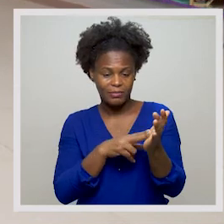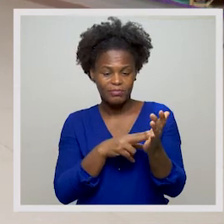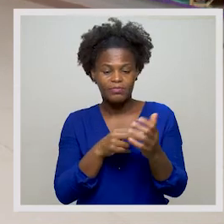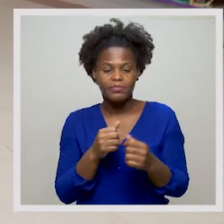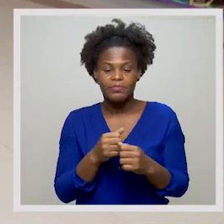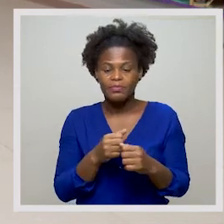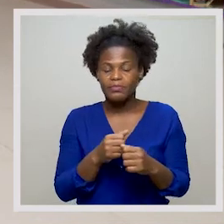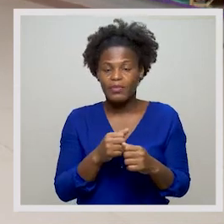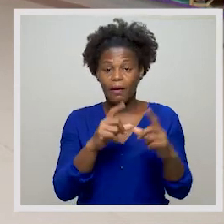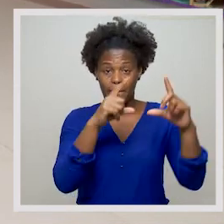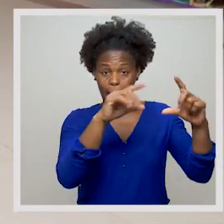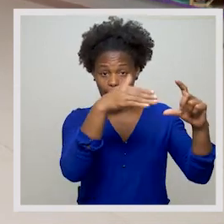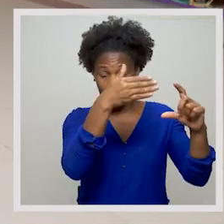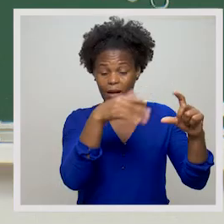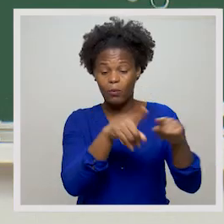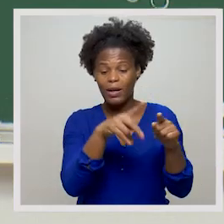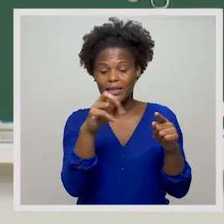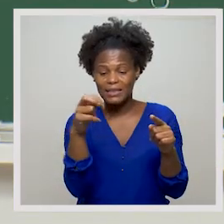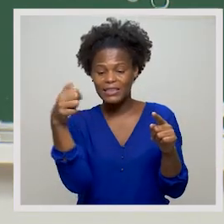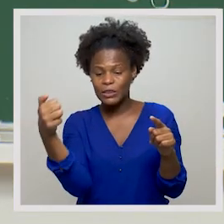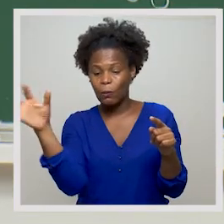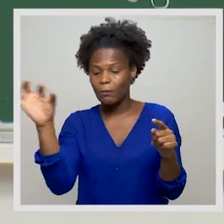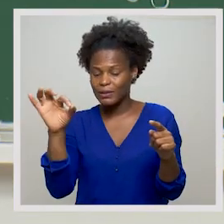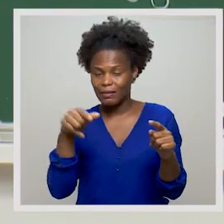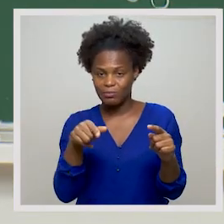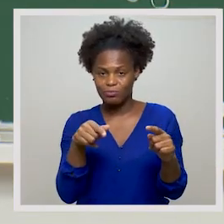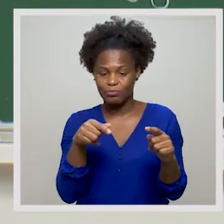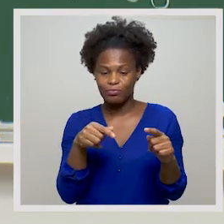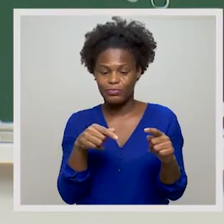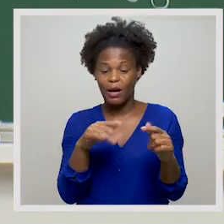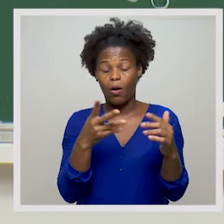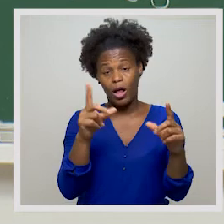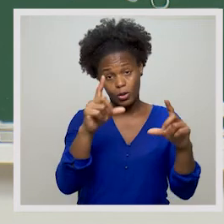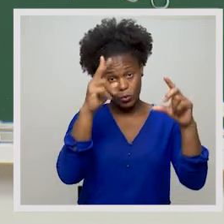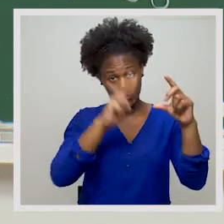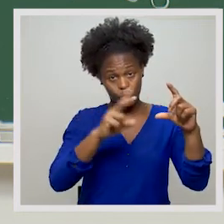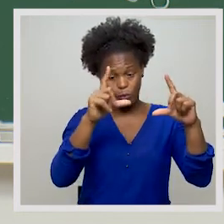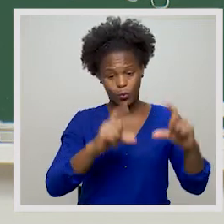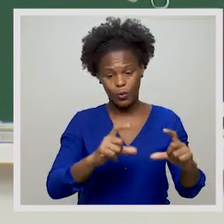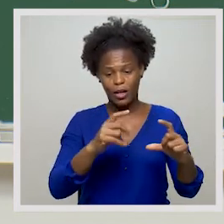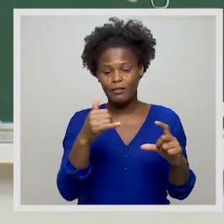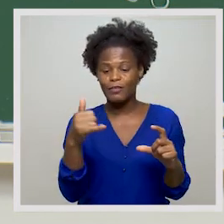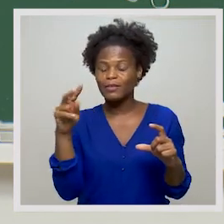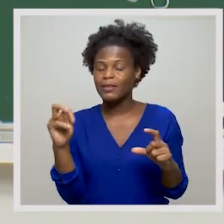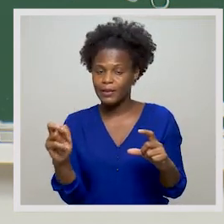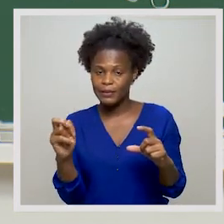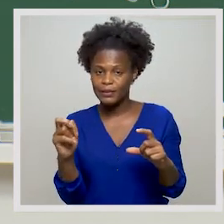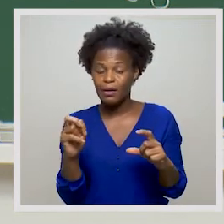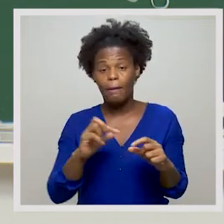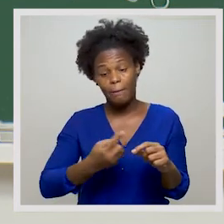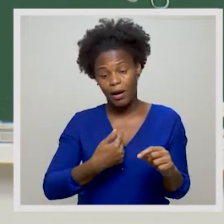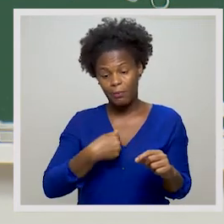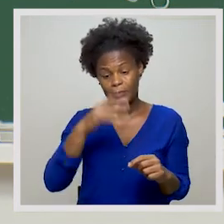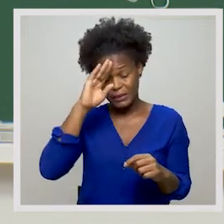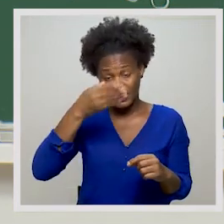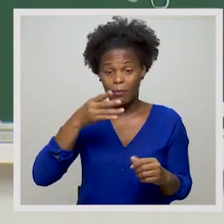A percentagem da primeira classe é 35. Da segunda classe, 23. Então, para